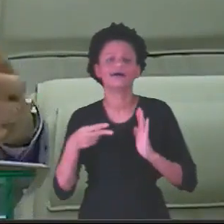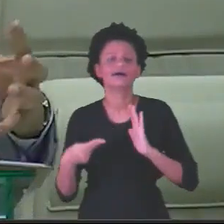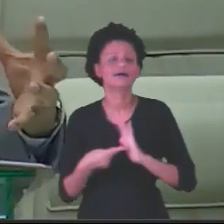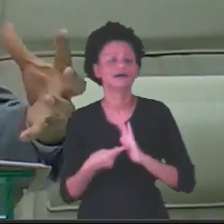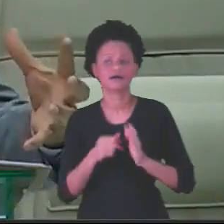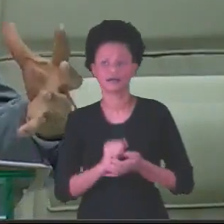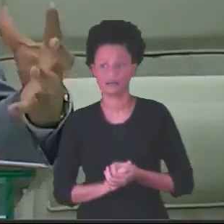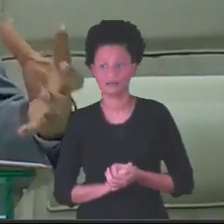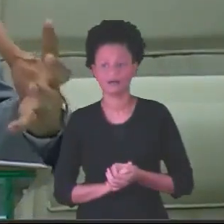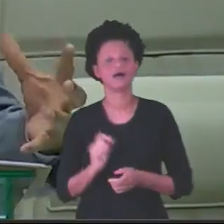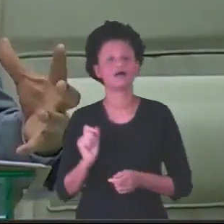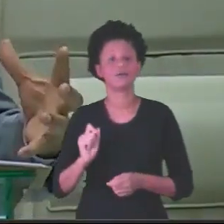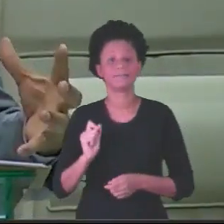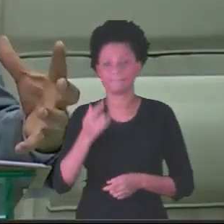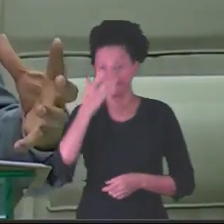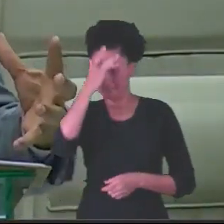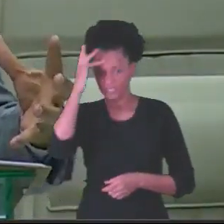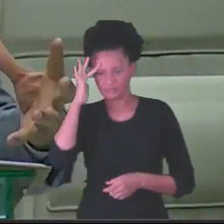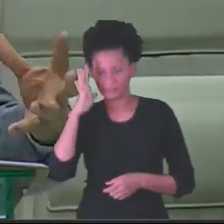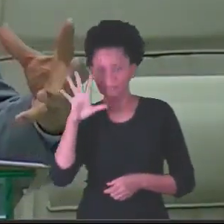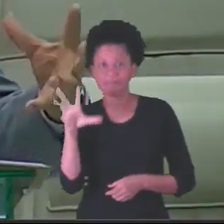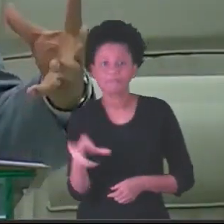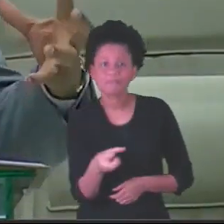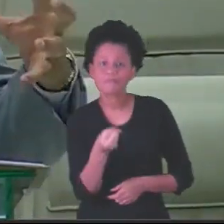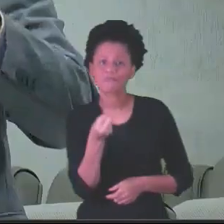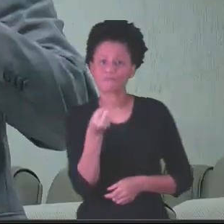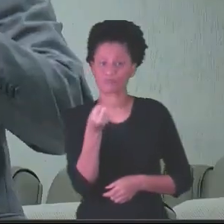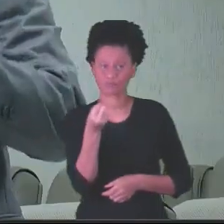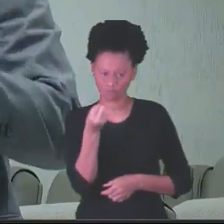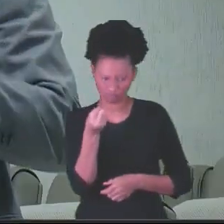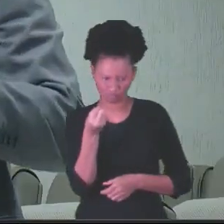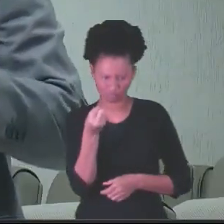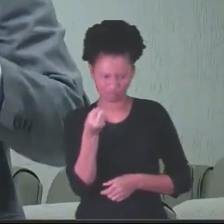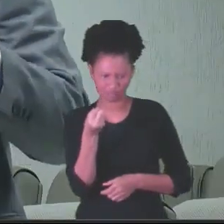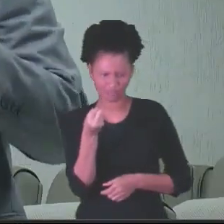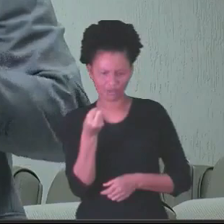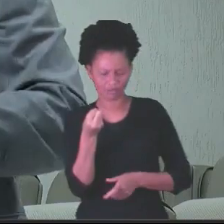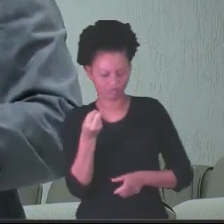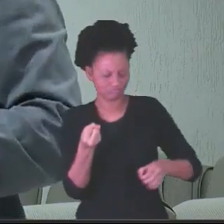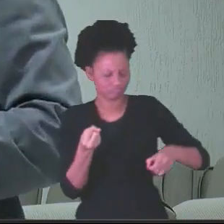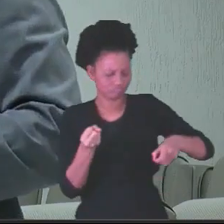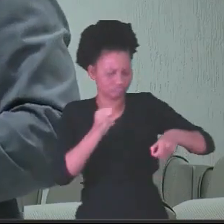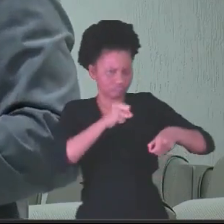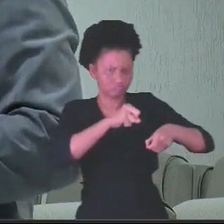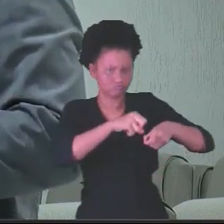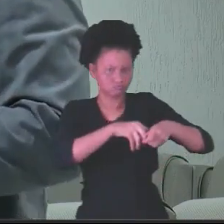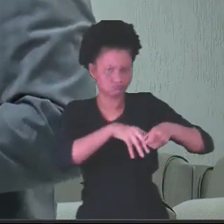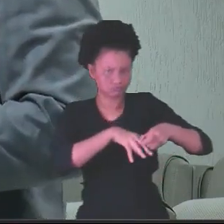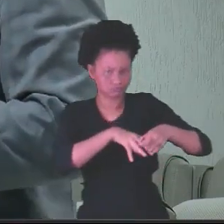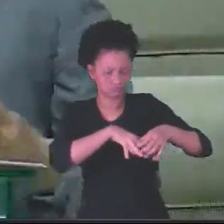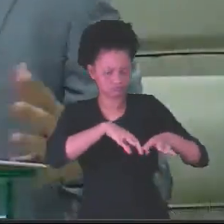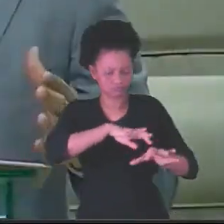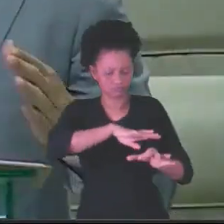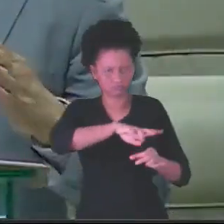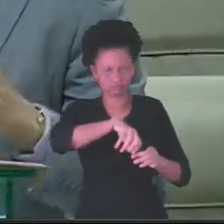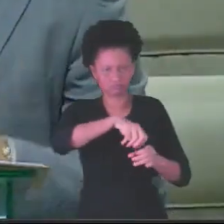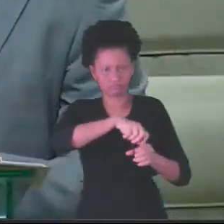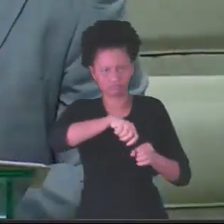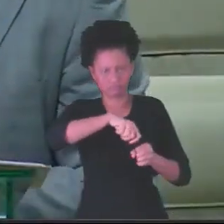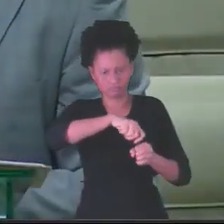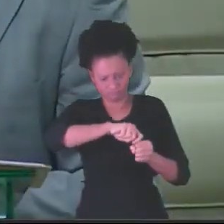alguém que pegou algo colocou em um pacote no embrulho já